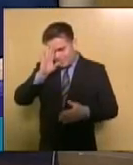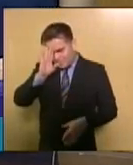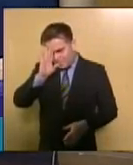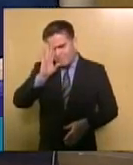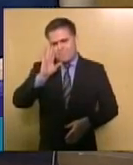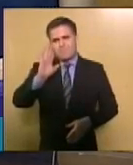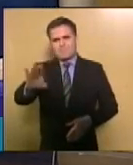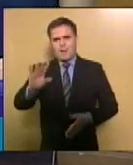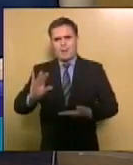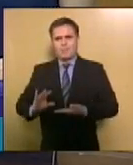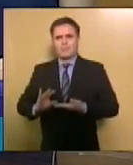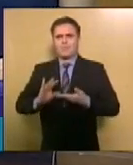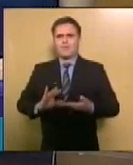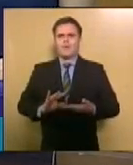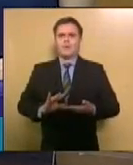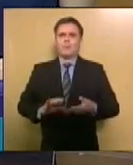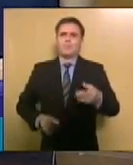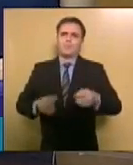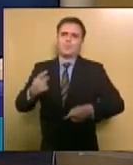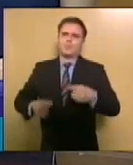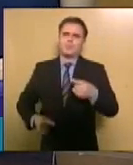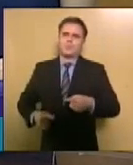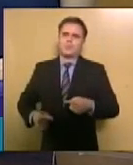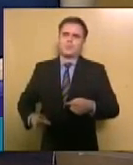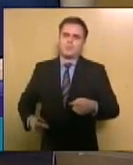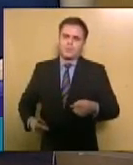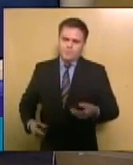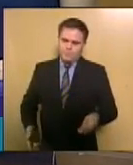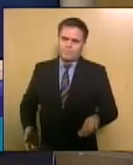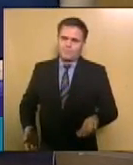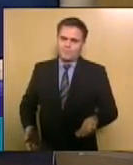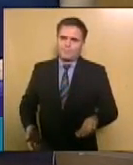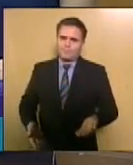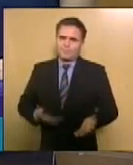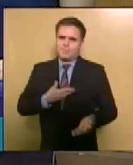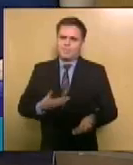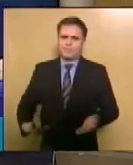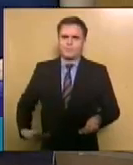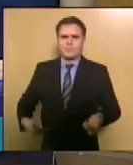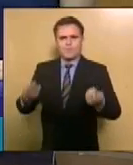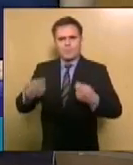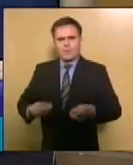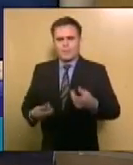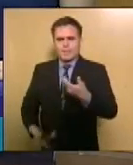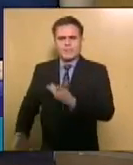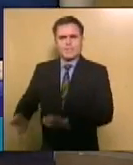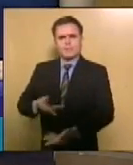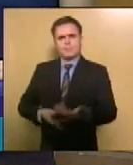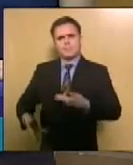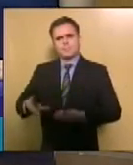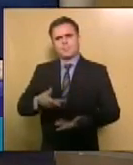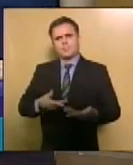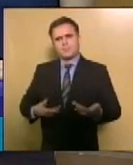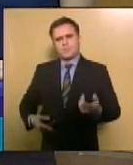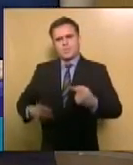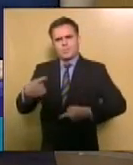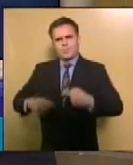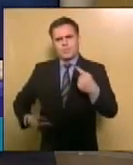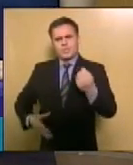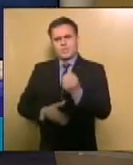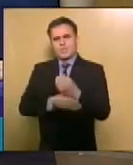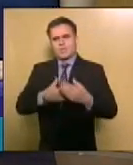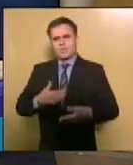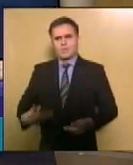política de segurança pública por definição é uma política que depende ações intersetoriais política de segurança